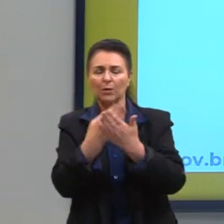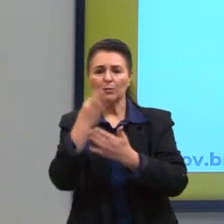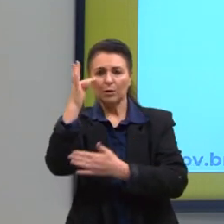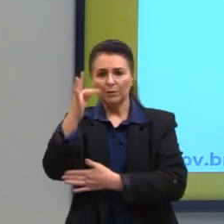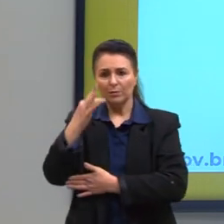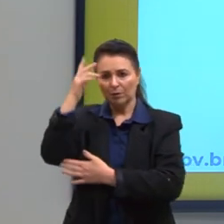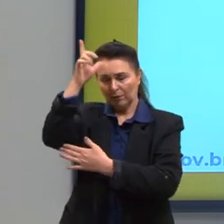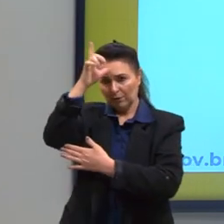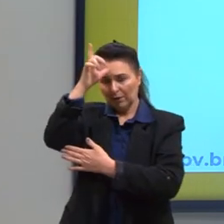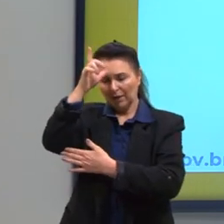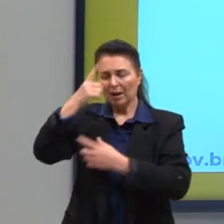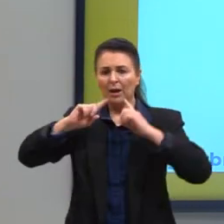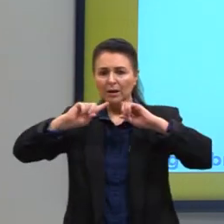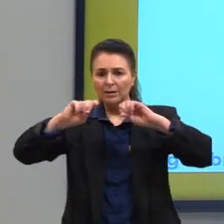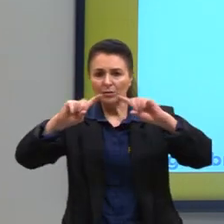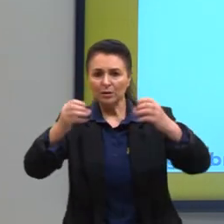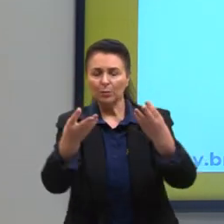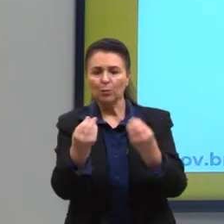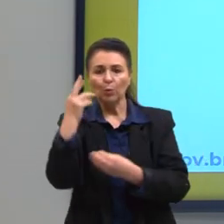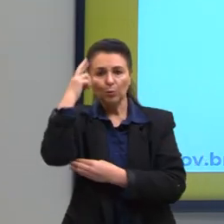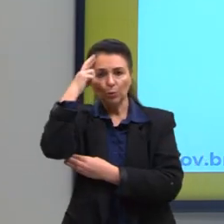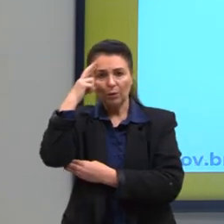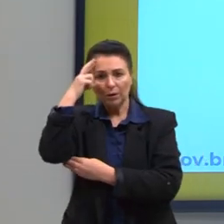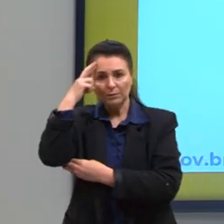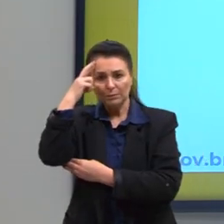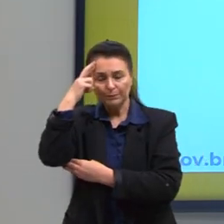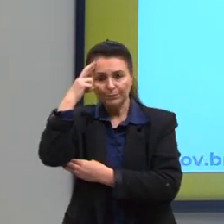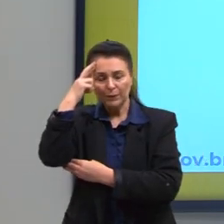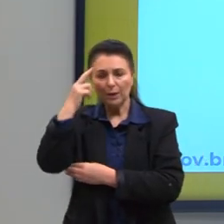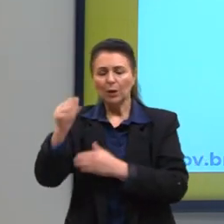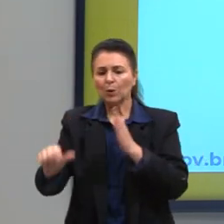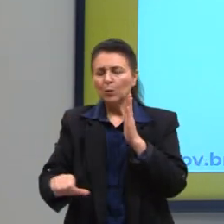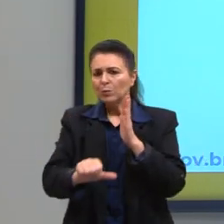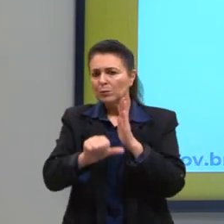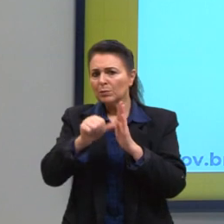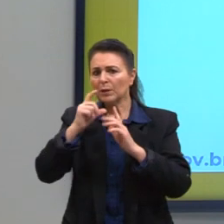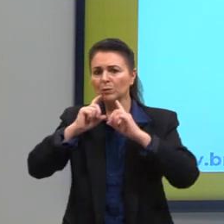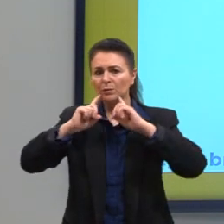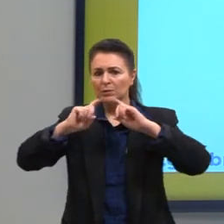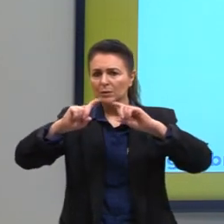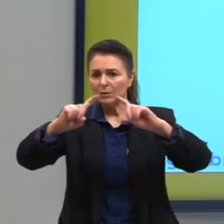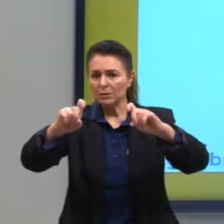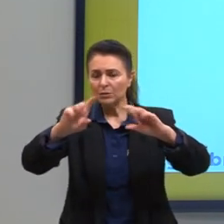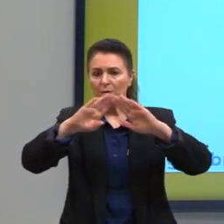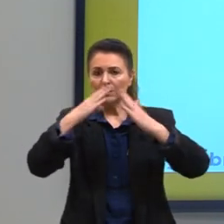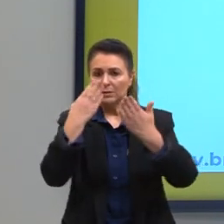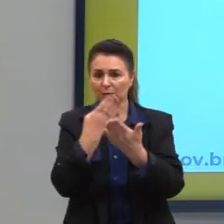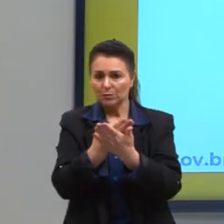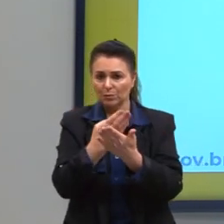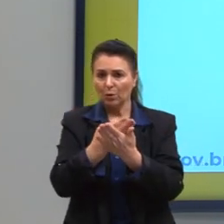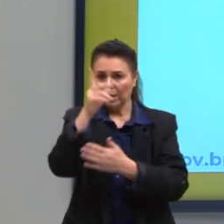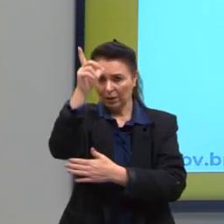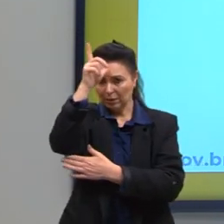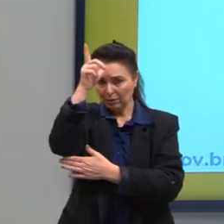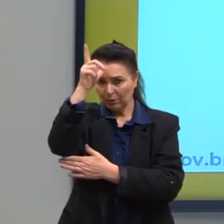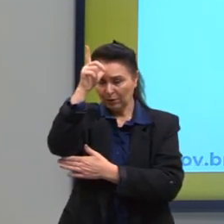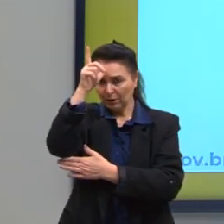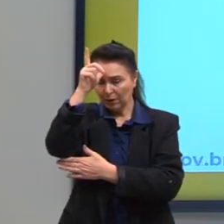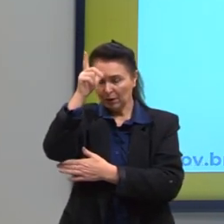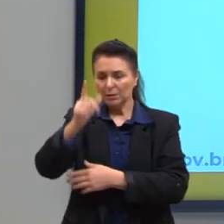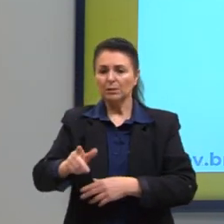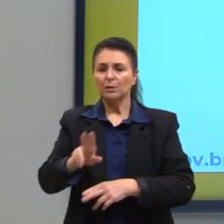e ela critica é muito a razão eles os primeiros que os meus críticos são críticos da escola de Frankfurt são críticos da